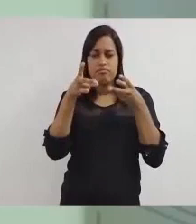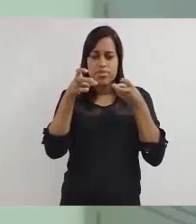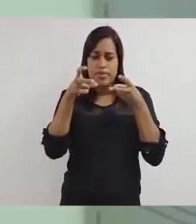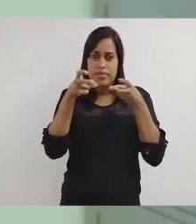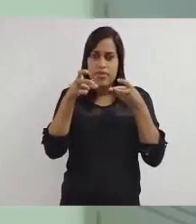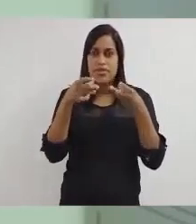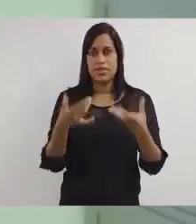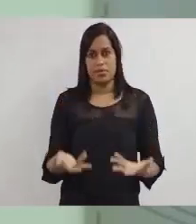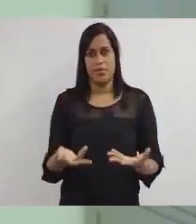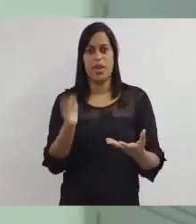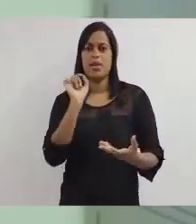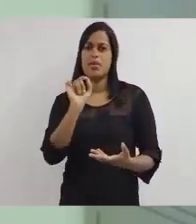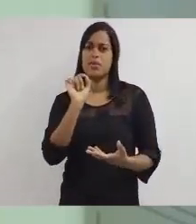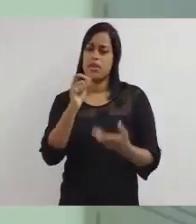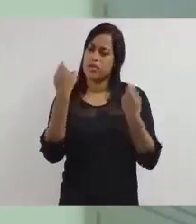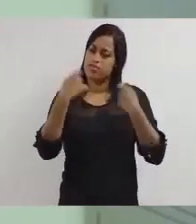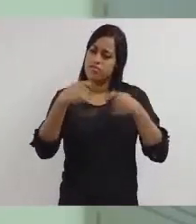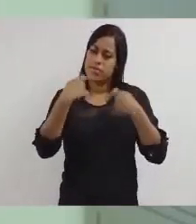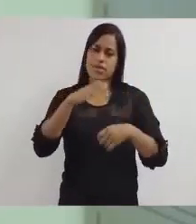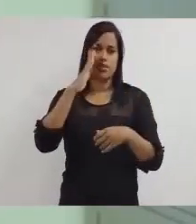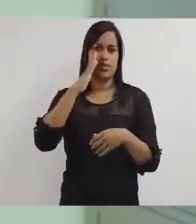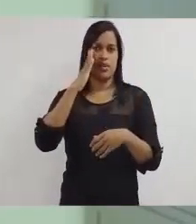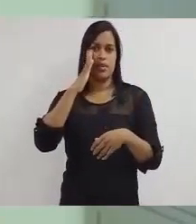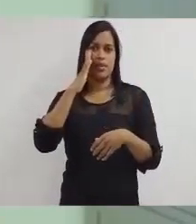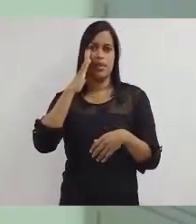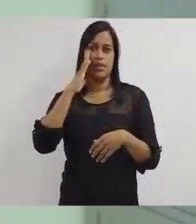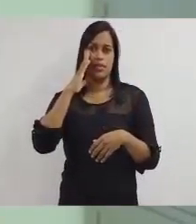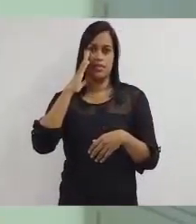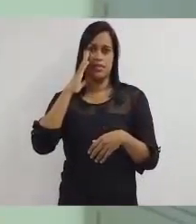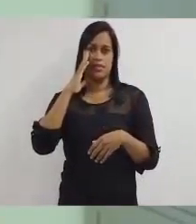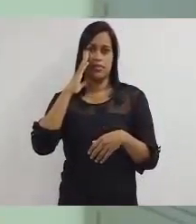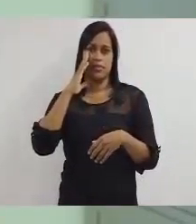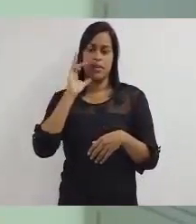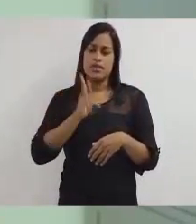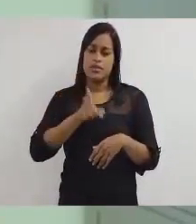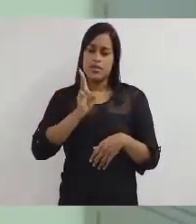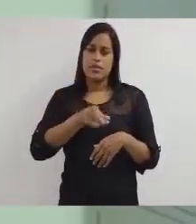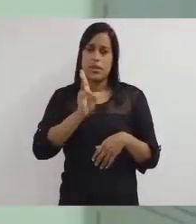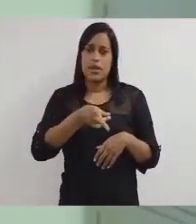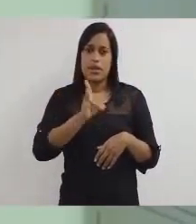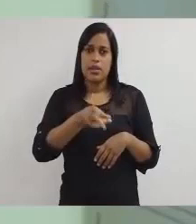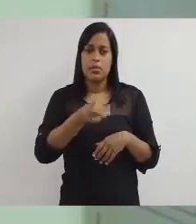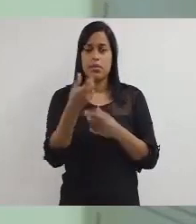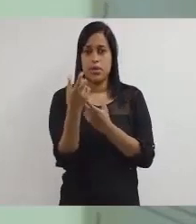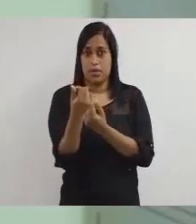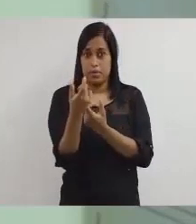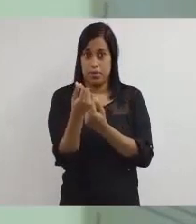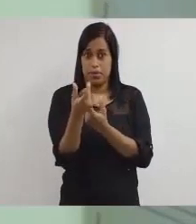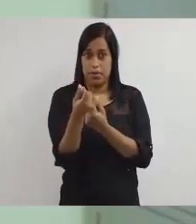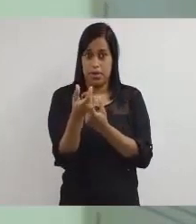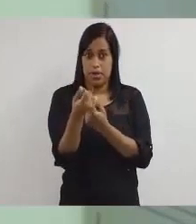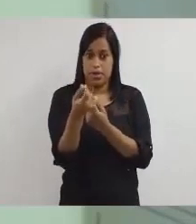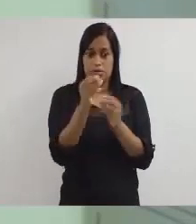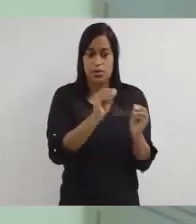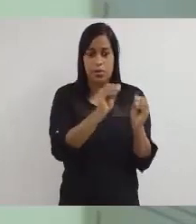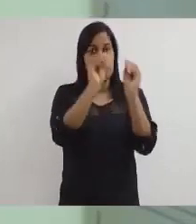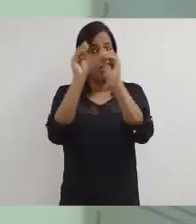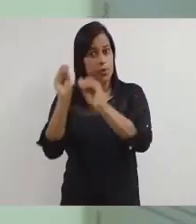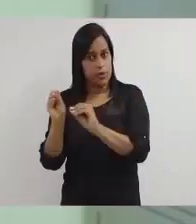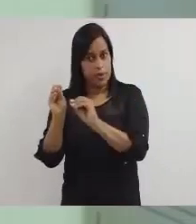observada. E aí, o que é que eu tenho que entender? Que cada vez que o preço for